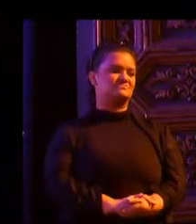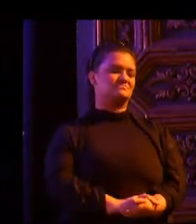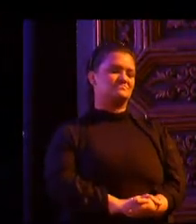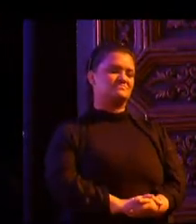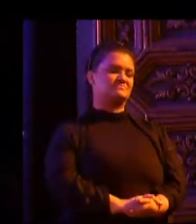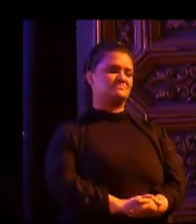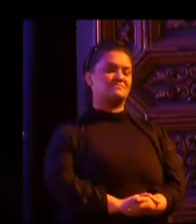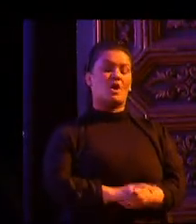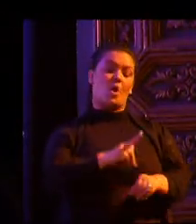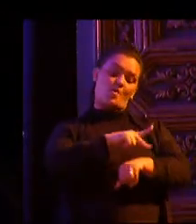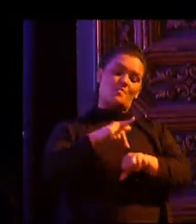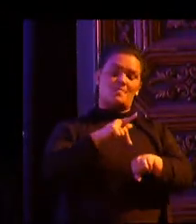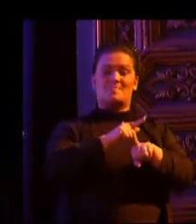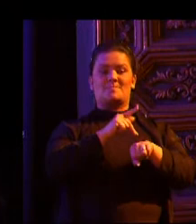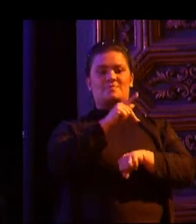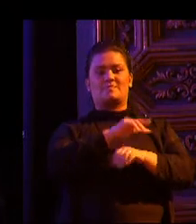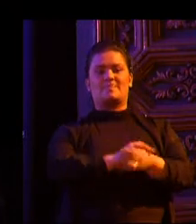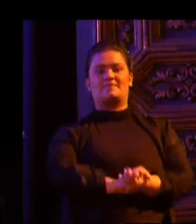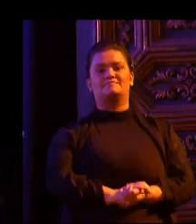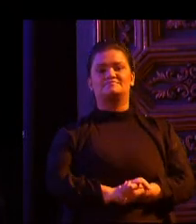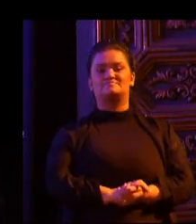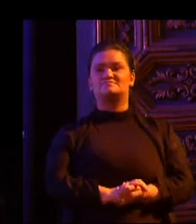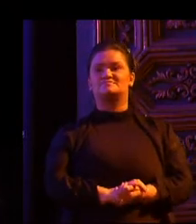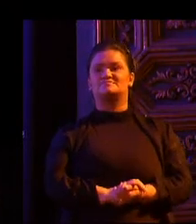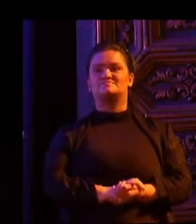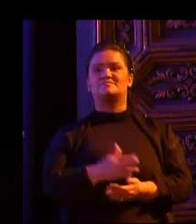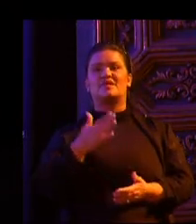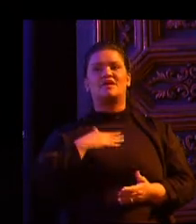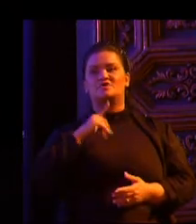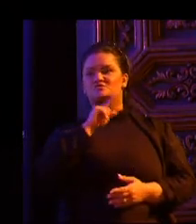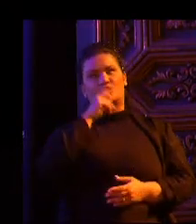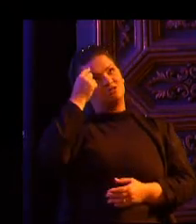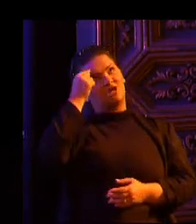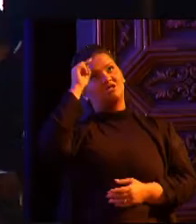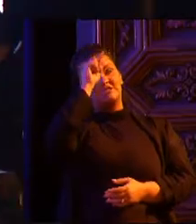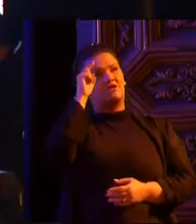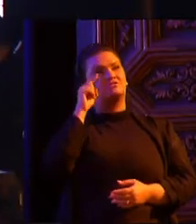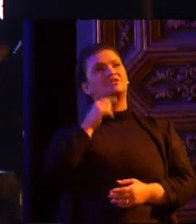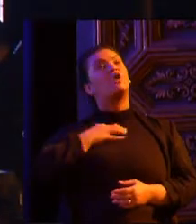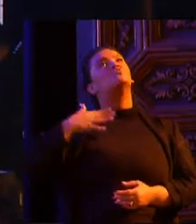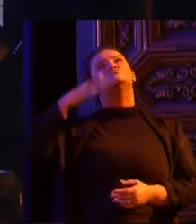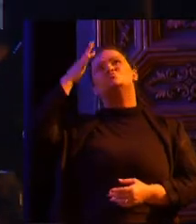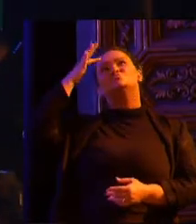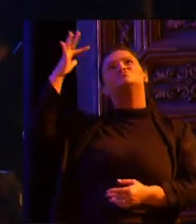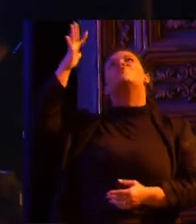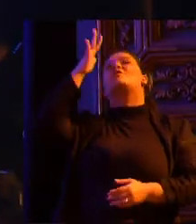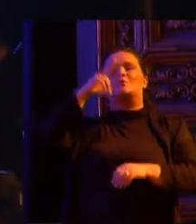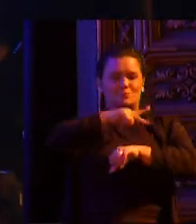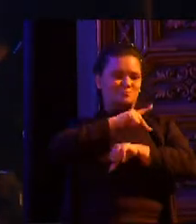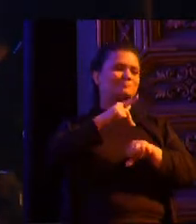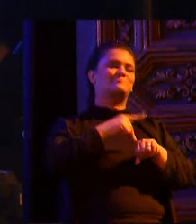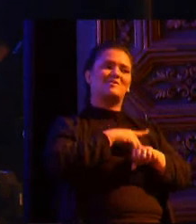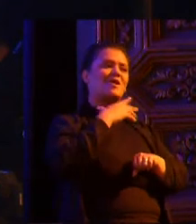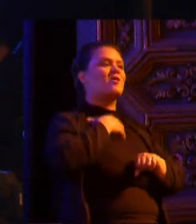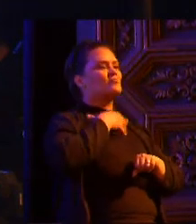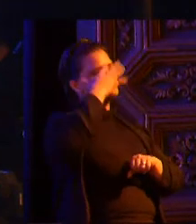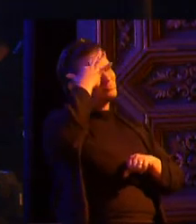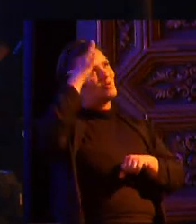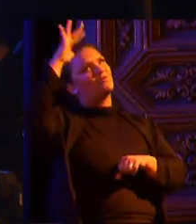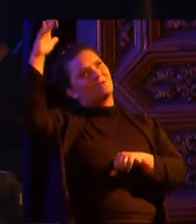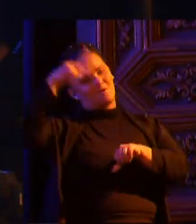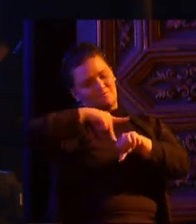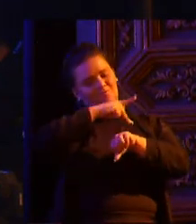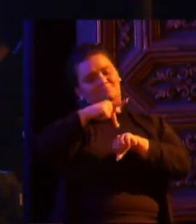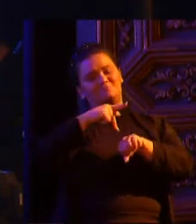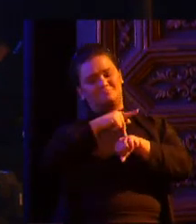Esse prêmio... Estão falando assim, ah, o Arthur é o idealizador do prêmio. Não, eu diria que eu sou o sonhador desse prêmio. Eu sonhei esse prêmio.